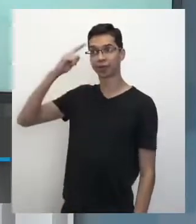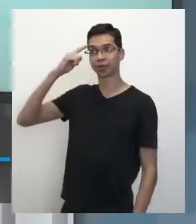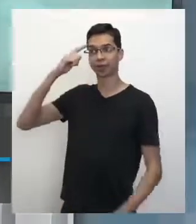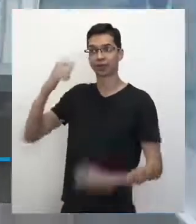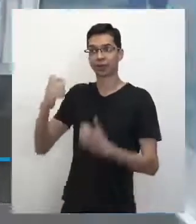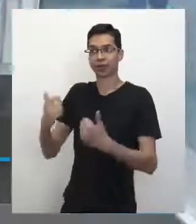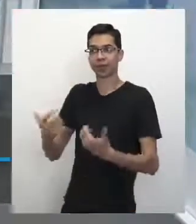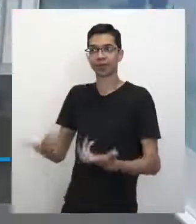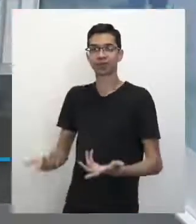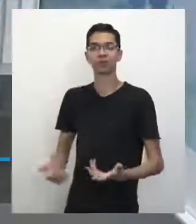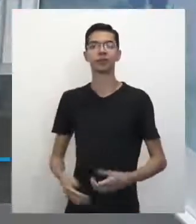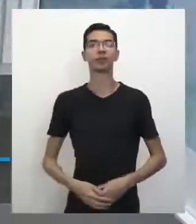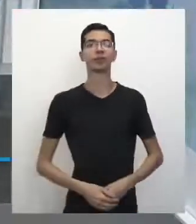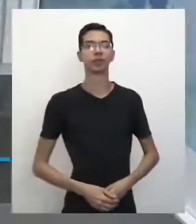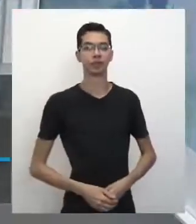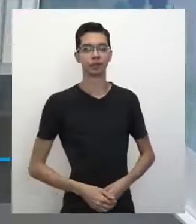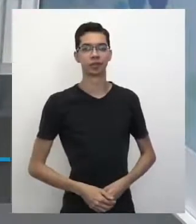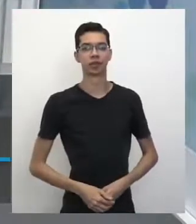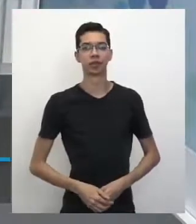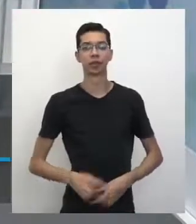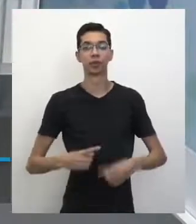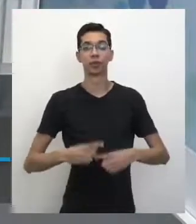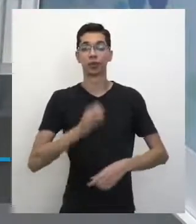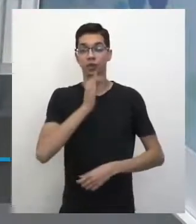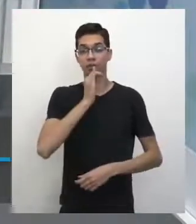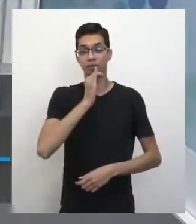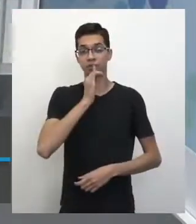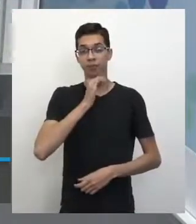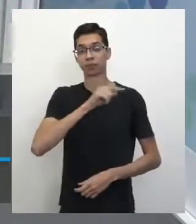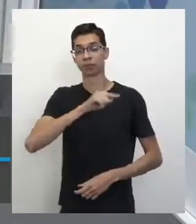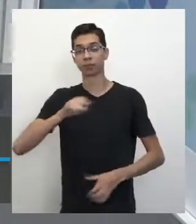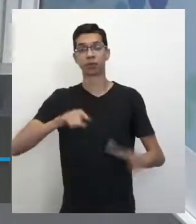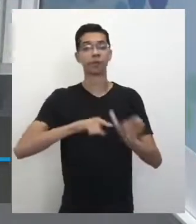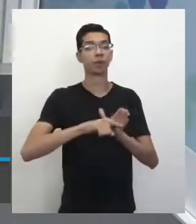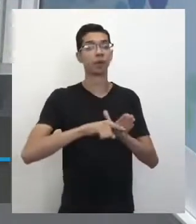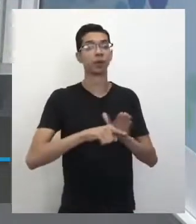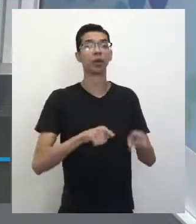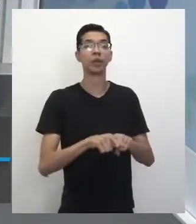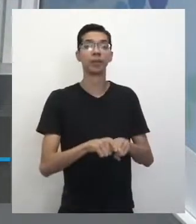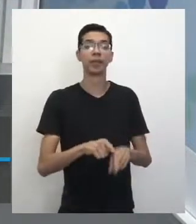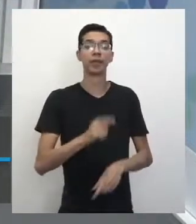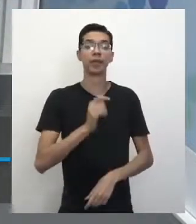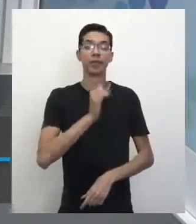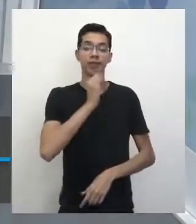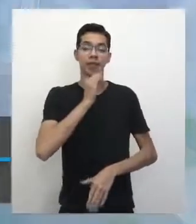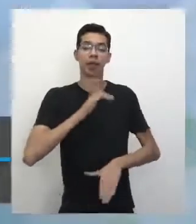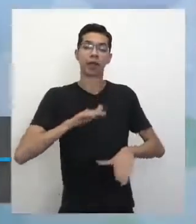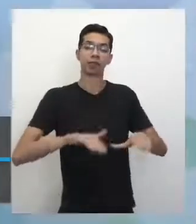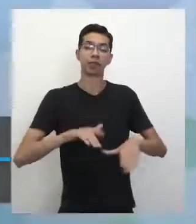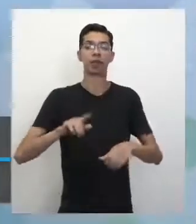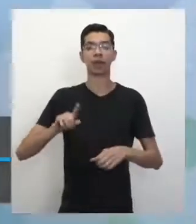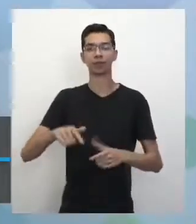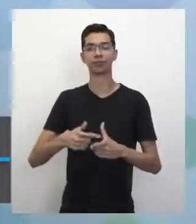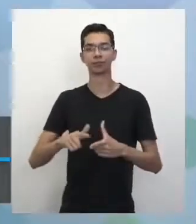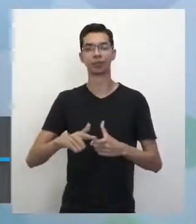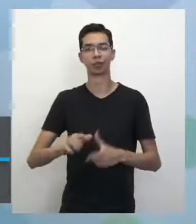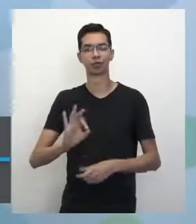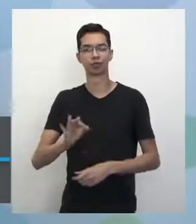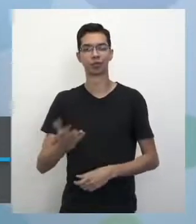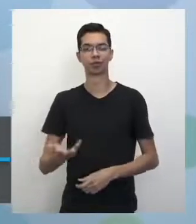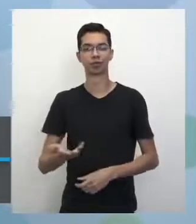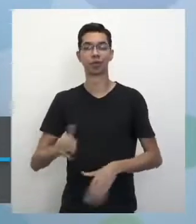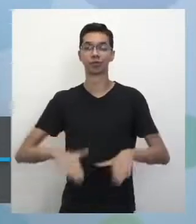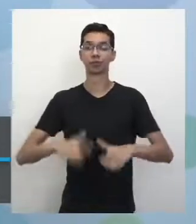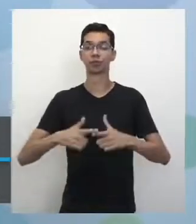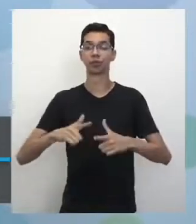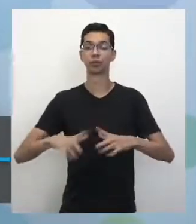científico. Você formula uma pergunta, né? E também a gente tem, às vezes, o aparecimento de um problema, né? Exato. Para resolver.